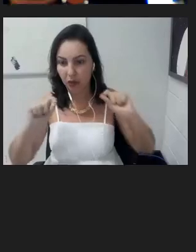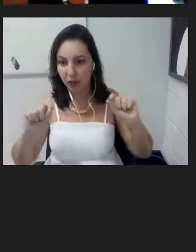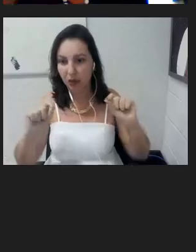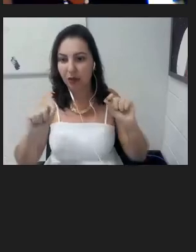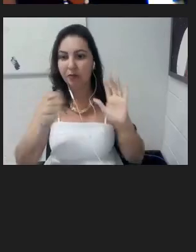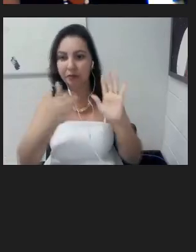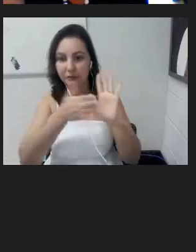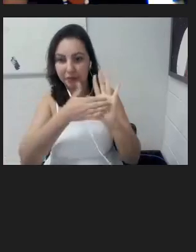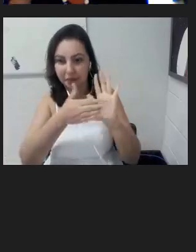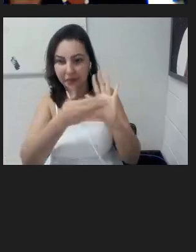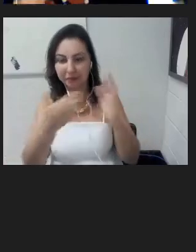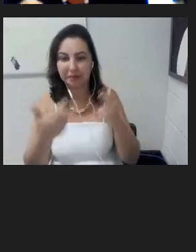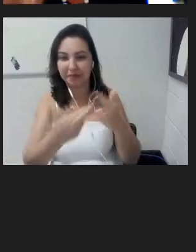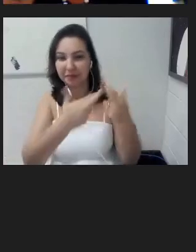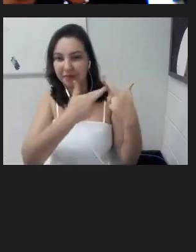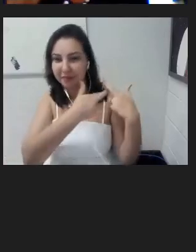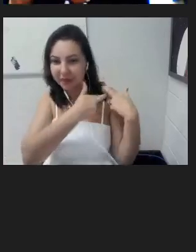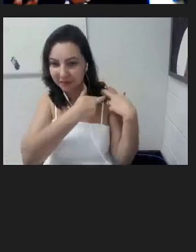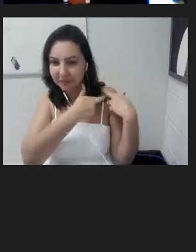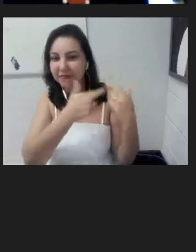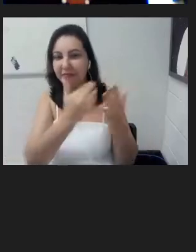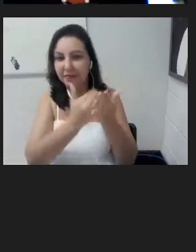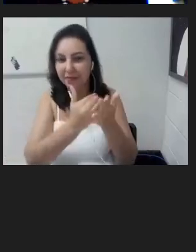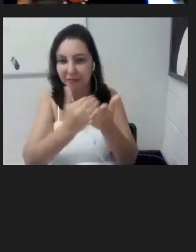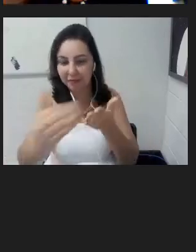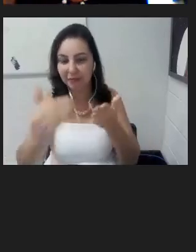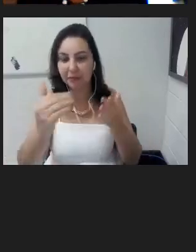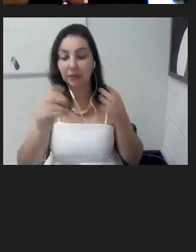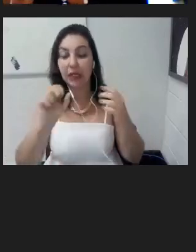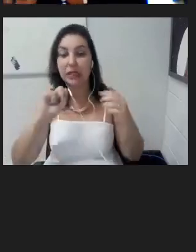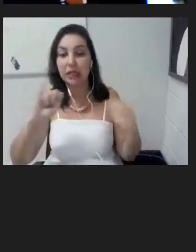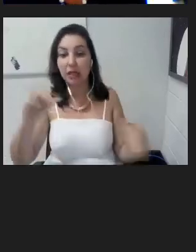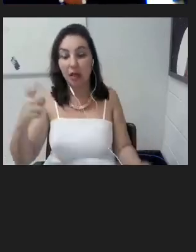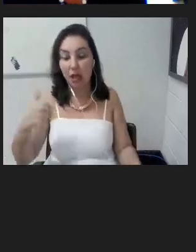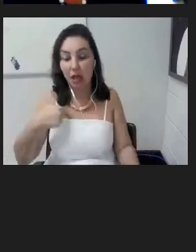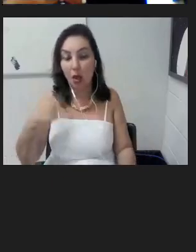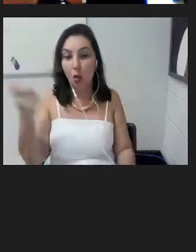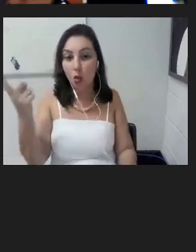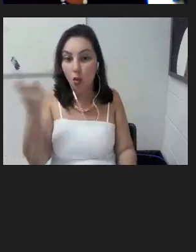essa responsabilidade iniciar, se eu consigo...